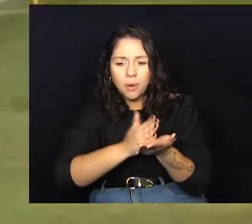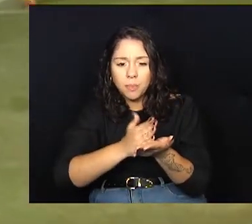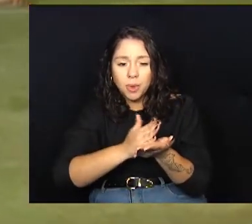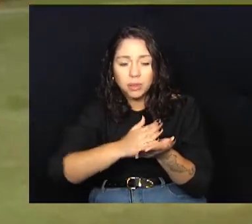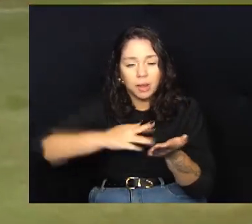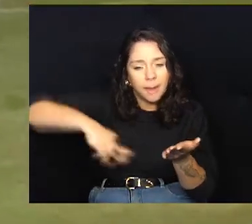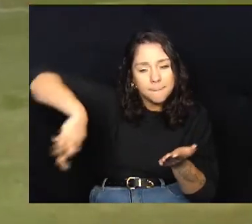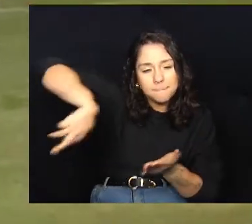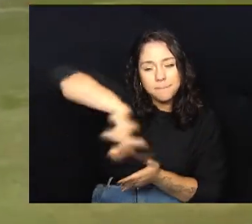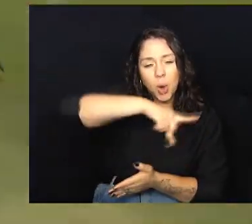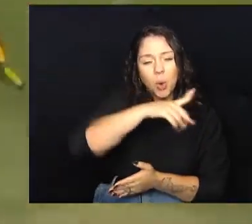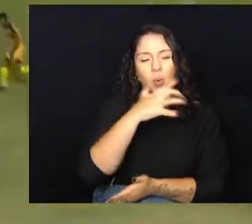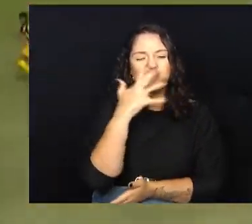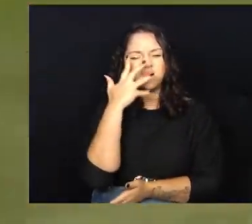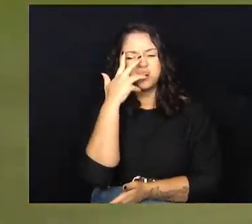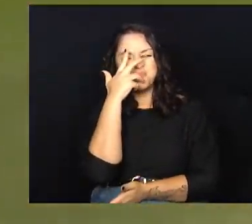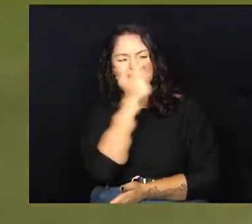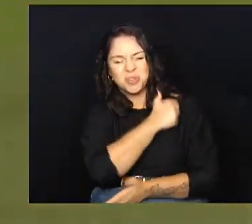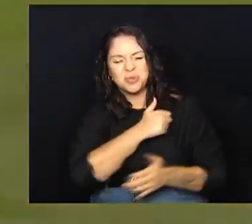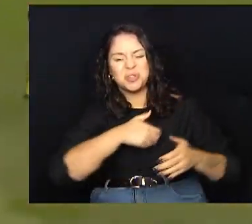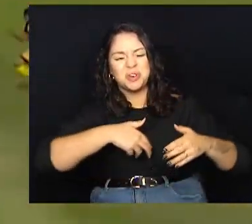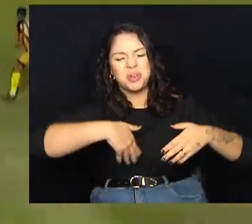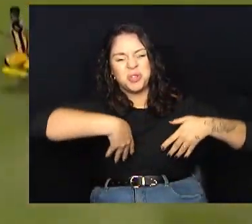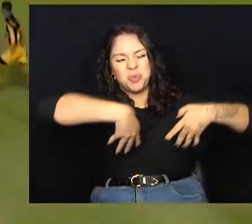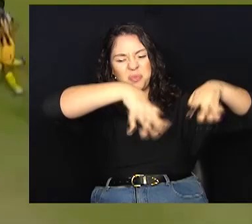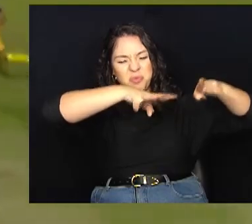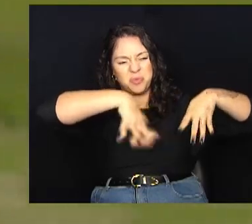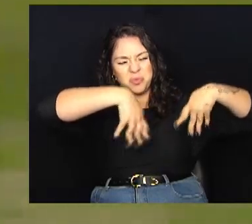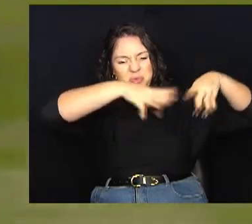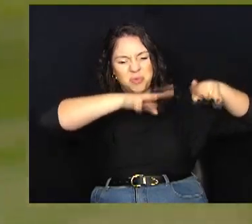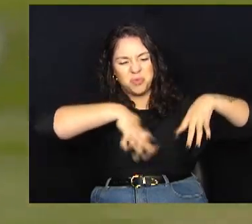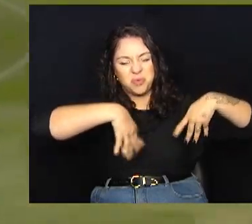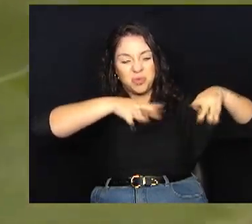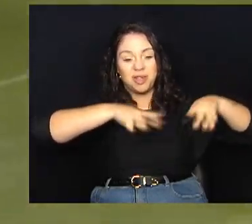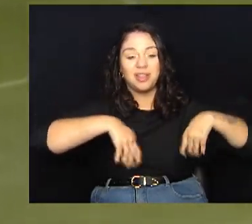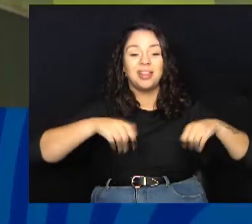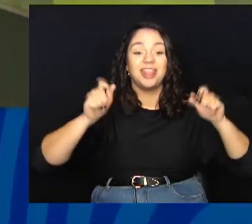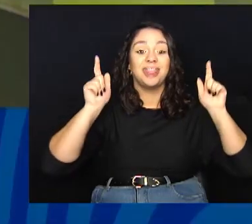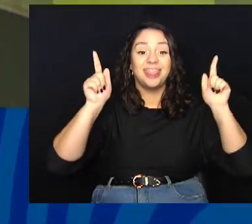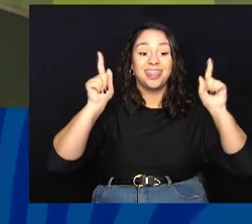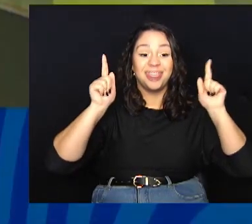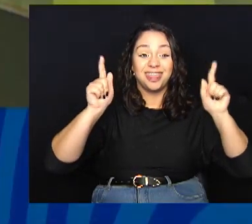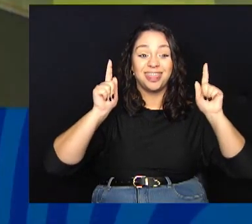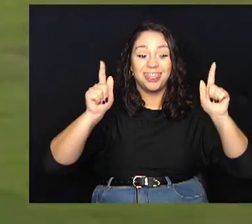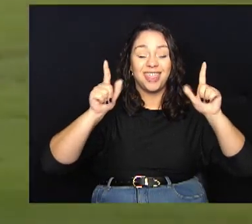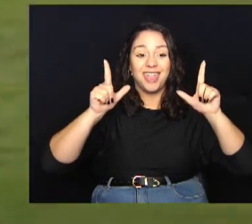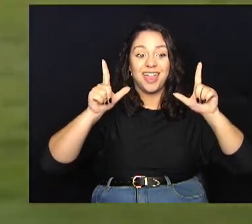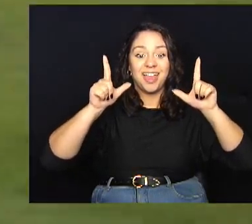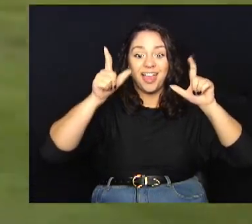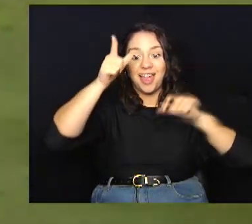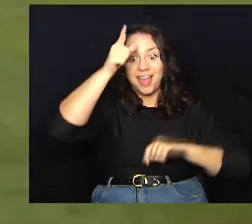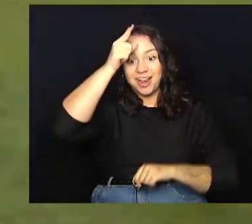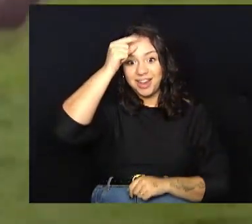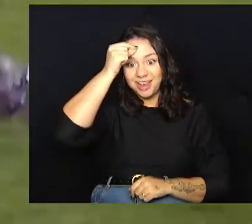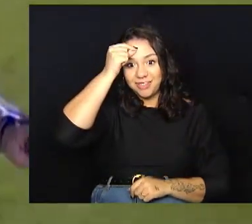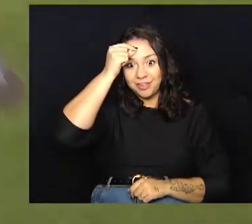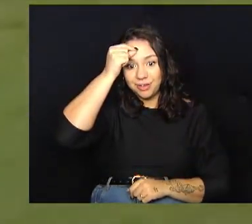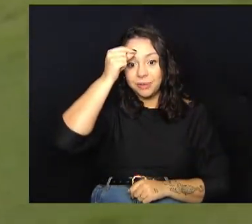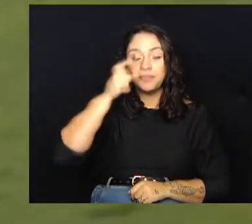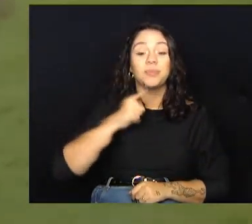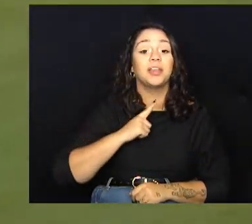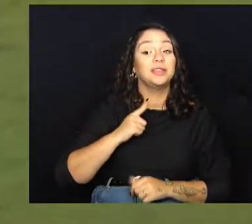fez um belo Gol para o alívio da torcida ponte pretana só que no primeiro momento o auxiliar